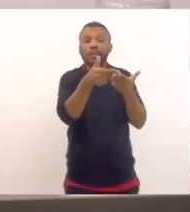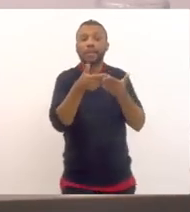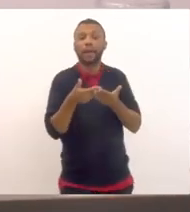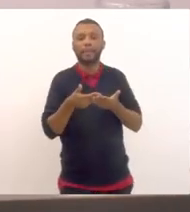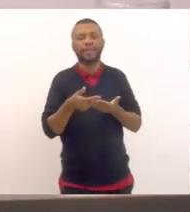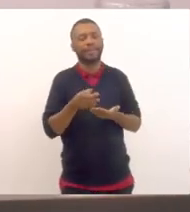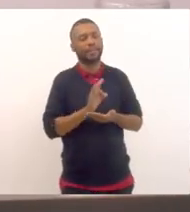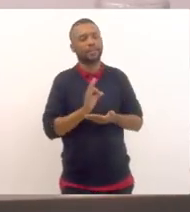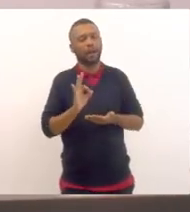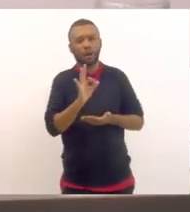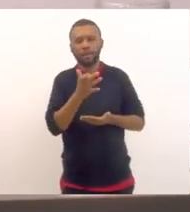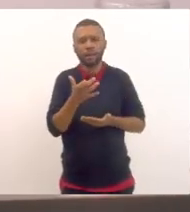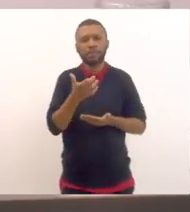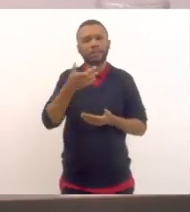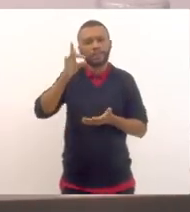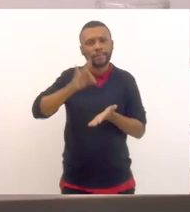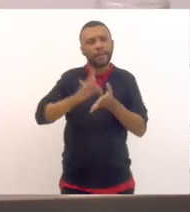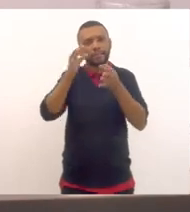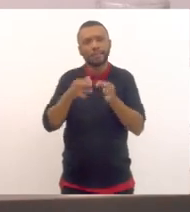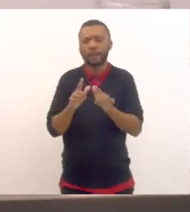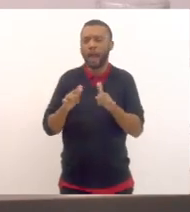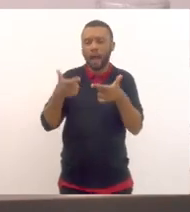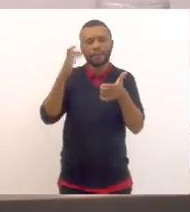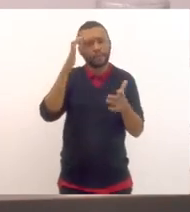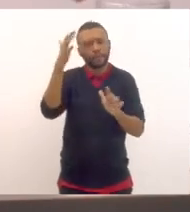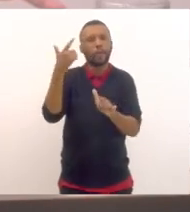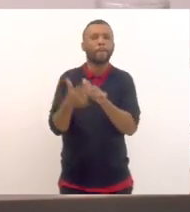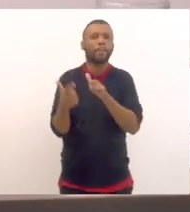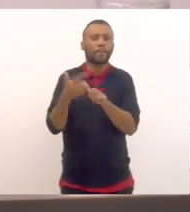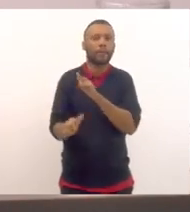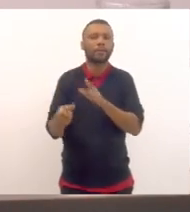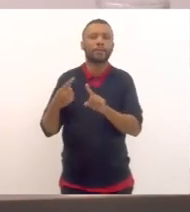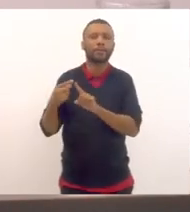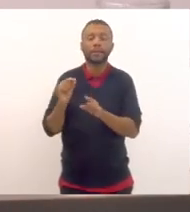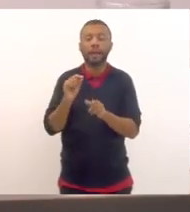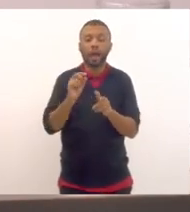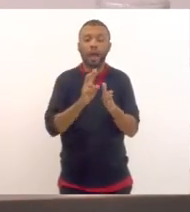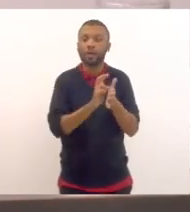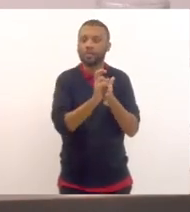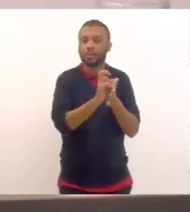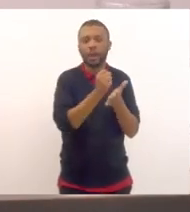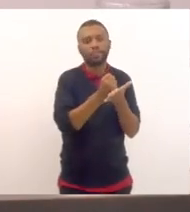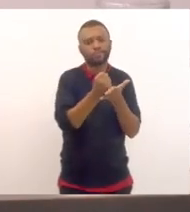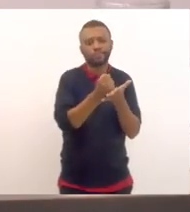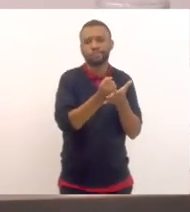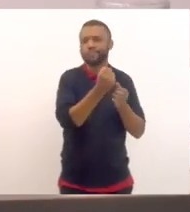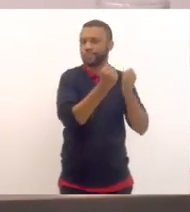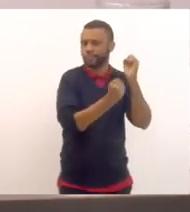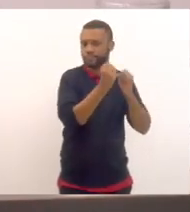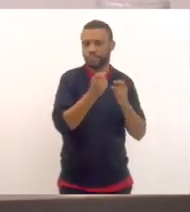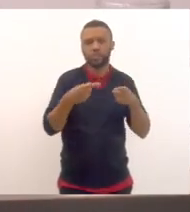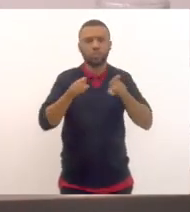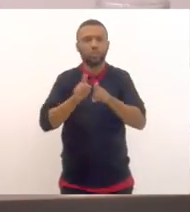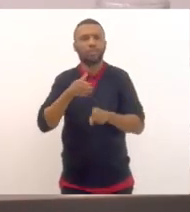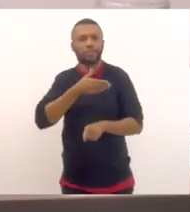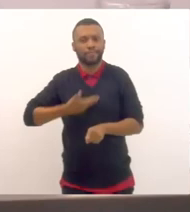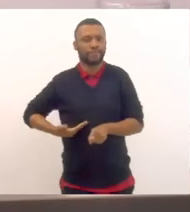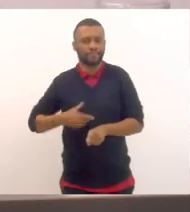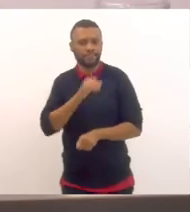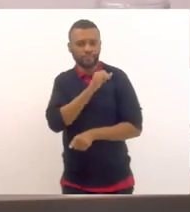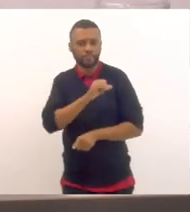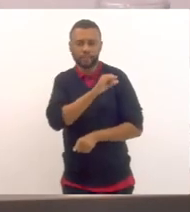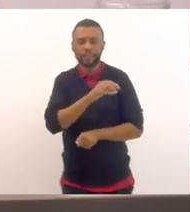efetivamente dobre porque a SuperVia uma concessão eu tô tem que desdobrar junto ao poder público no caso aqui transporte